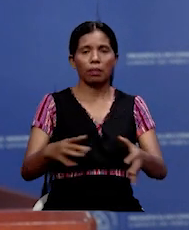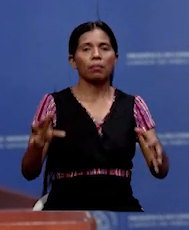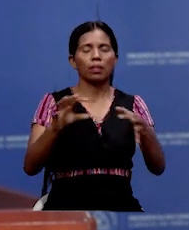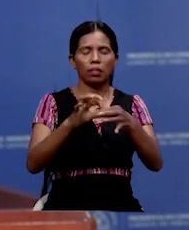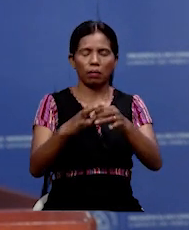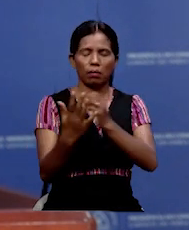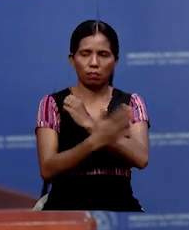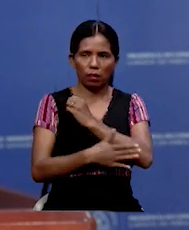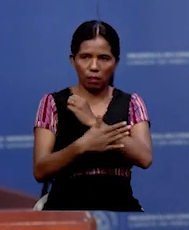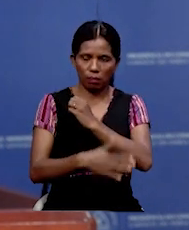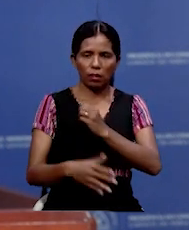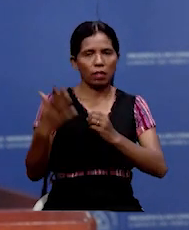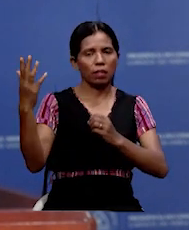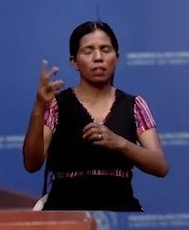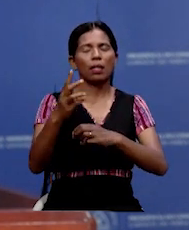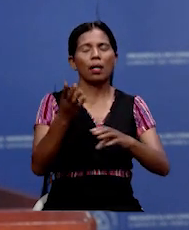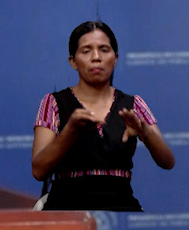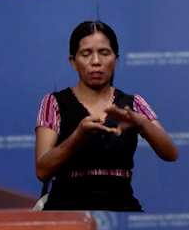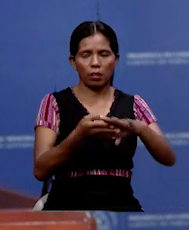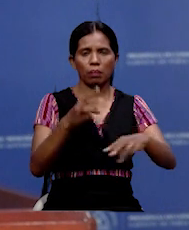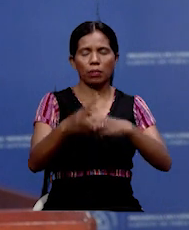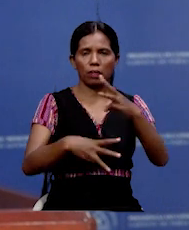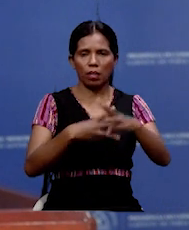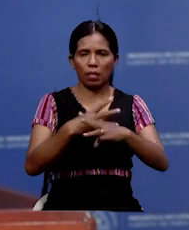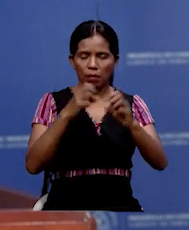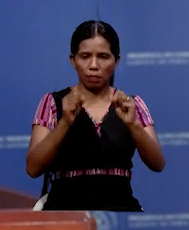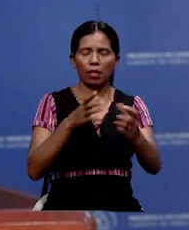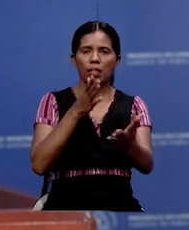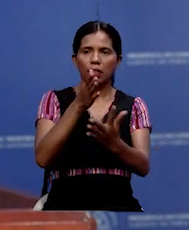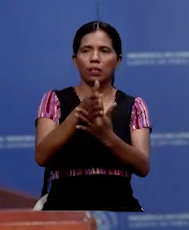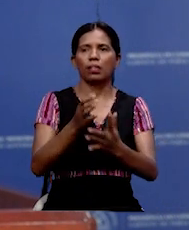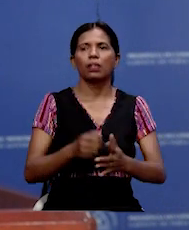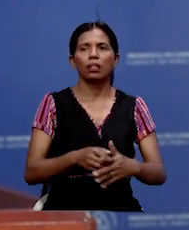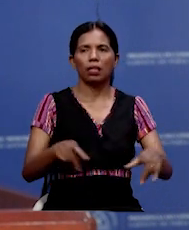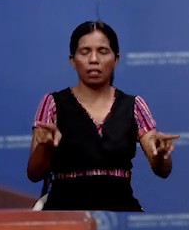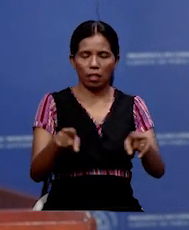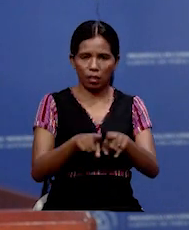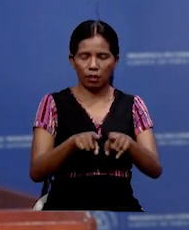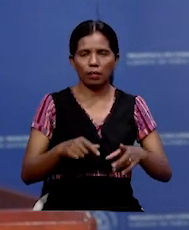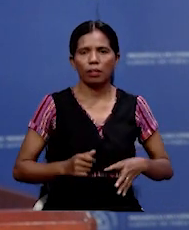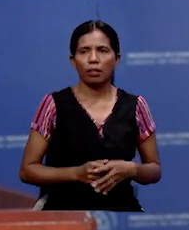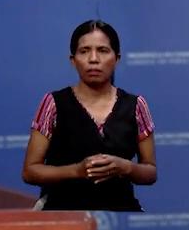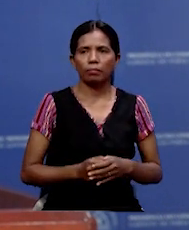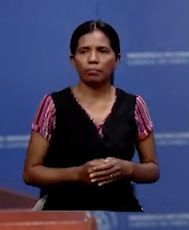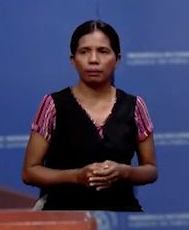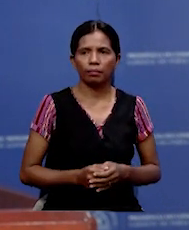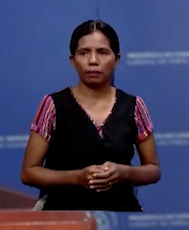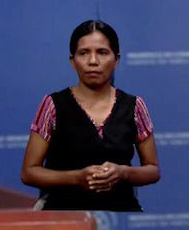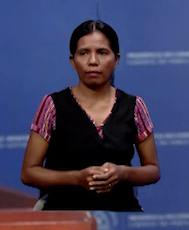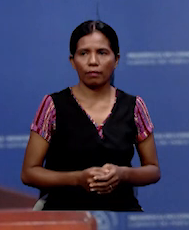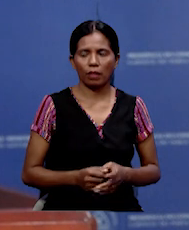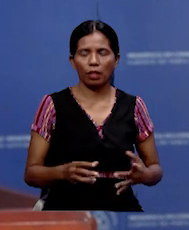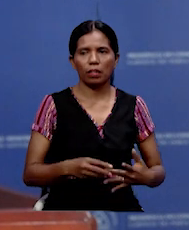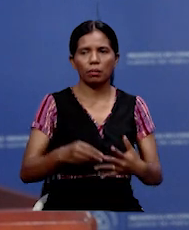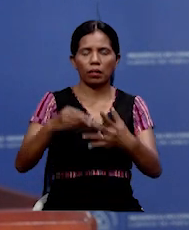e Banco Mundial mas que já acesso vai dane e né né san mons né san tratamento especial ida